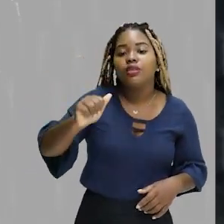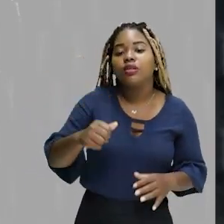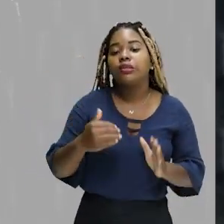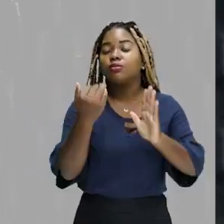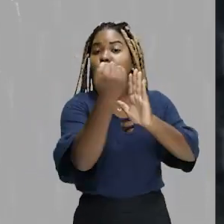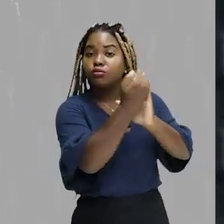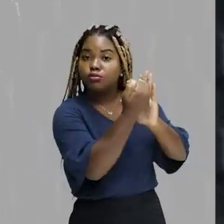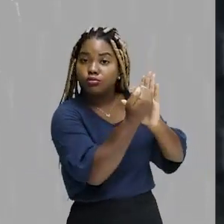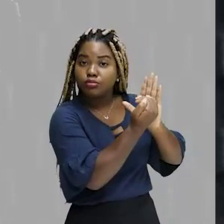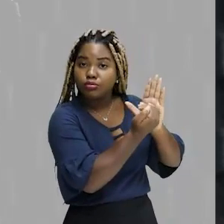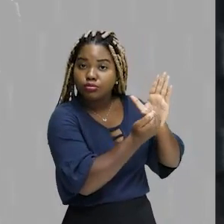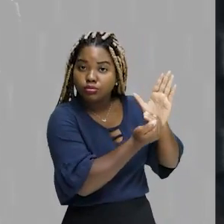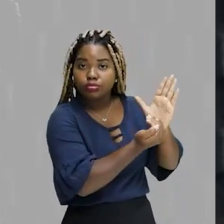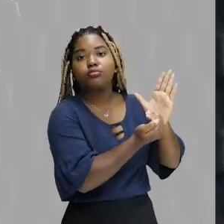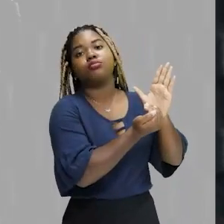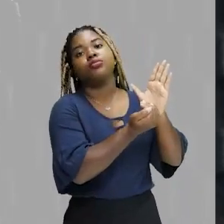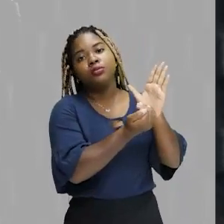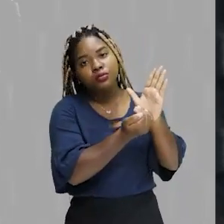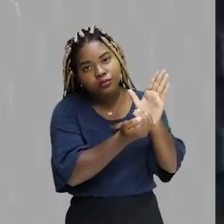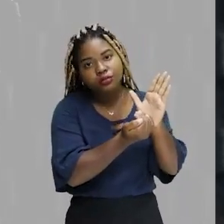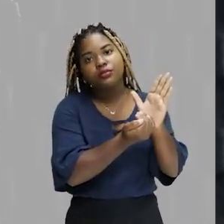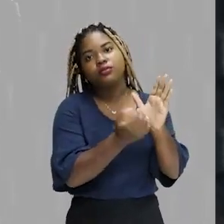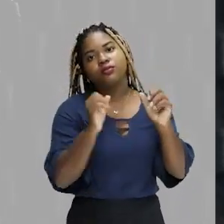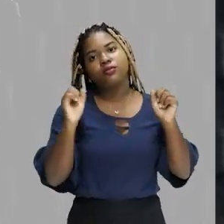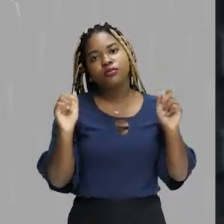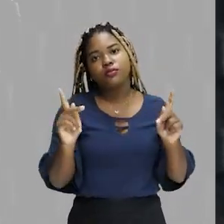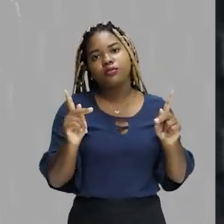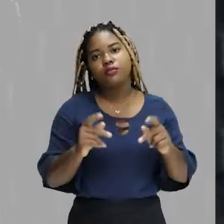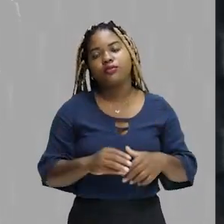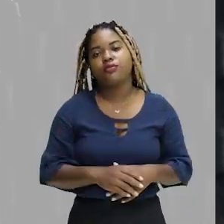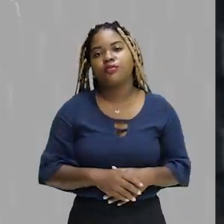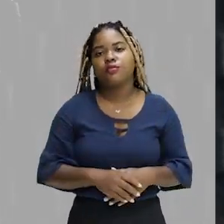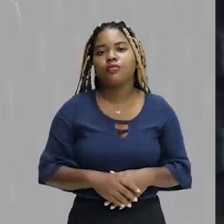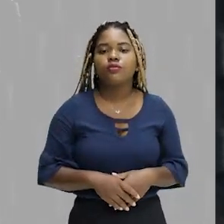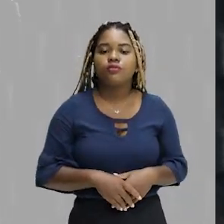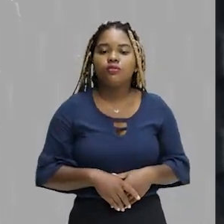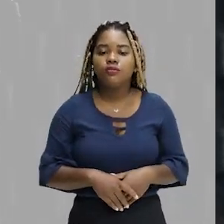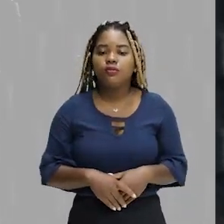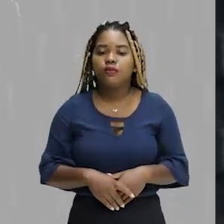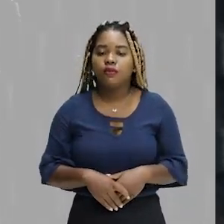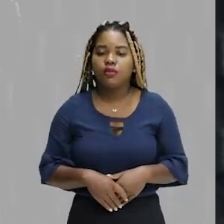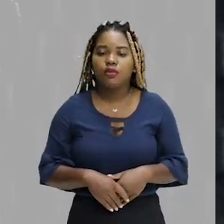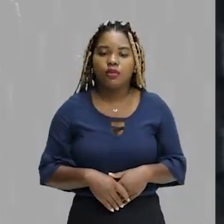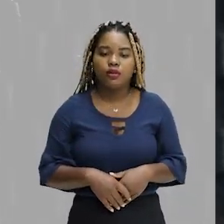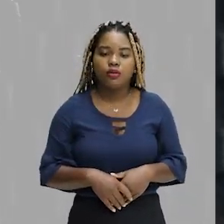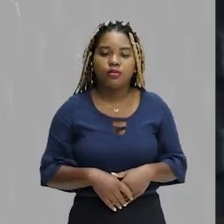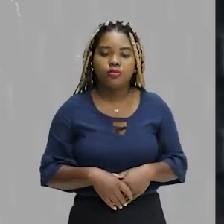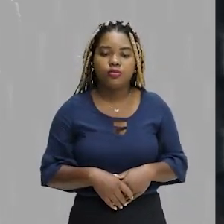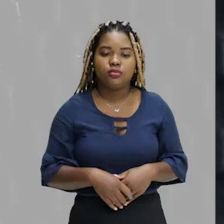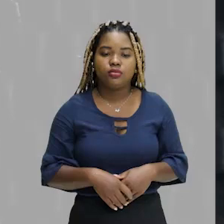é um hidrocarboneto do tipo alcano, alceno, alcino. Show? Então, turma,